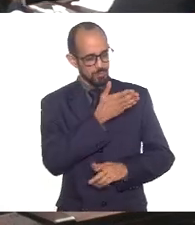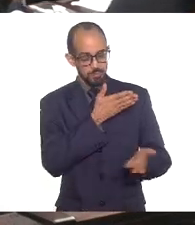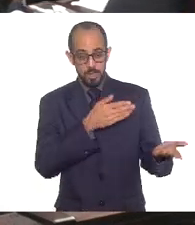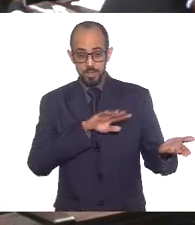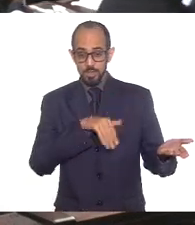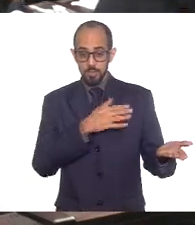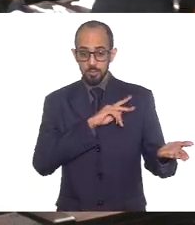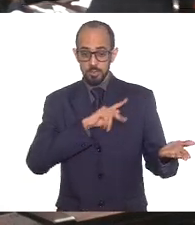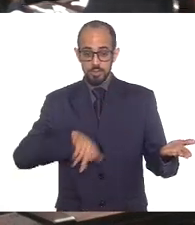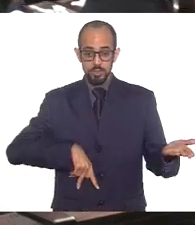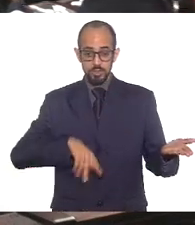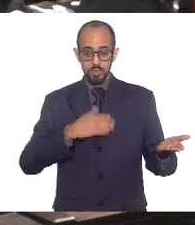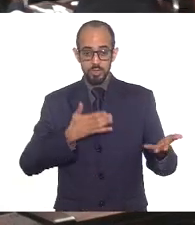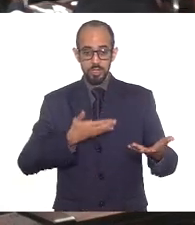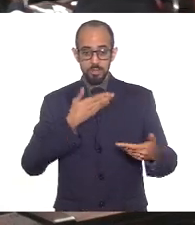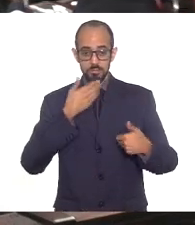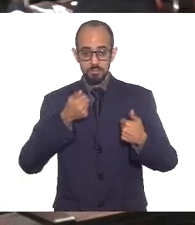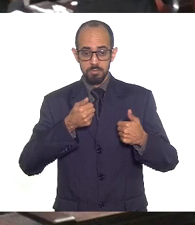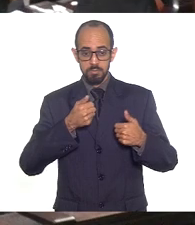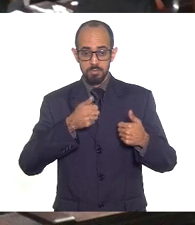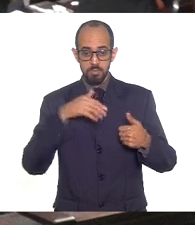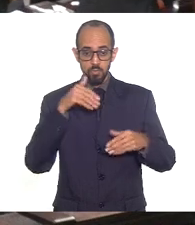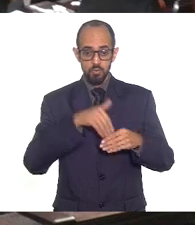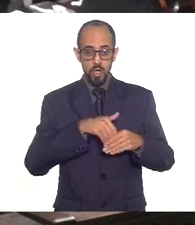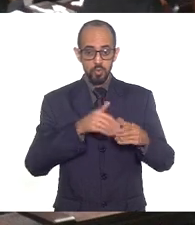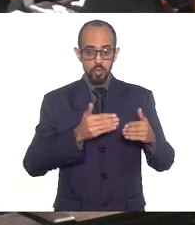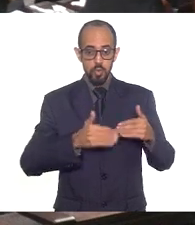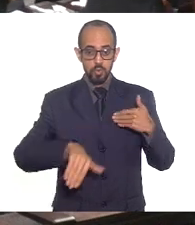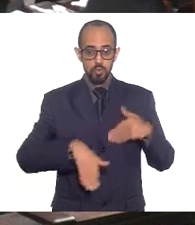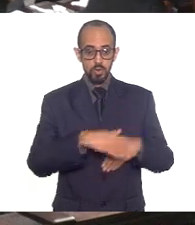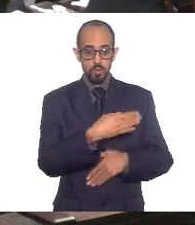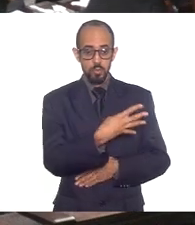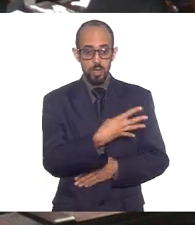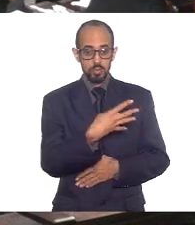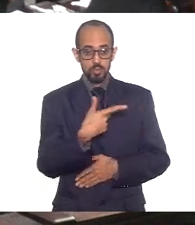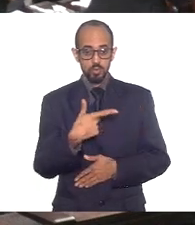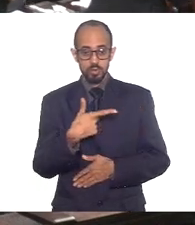favor eu queria declarar meu voto contrário ao projeto 42